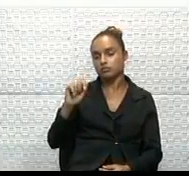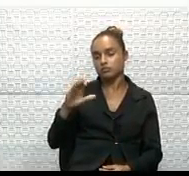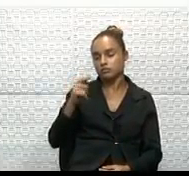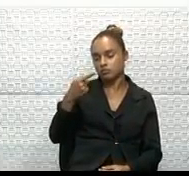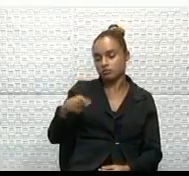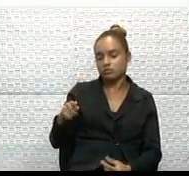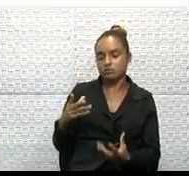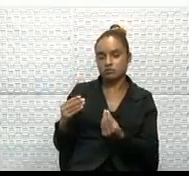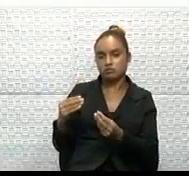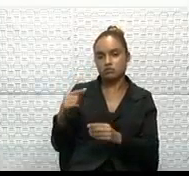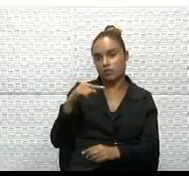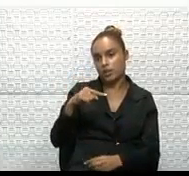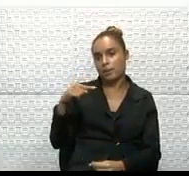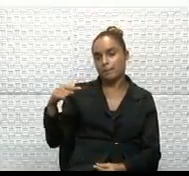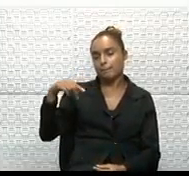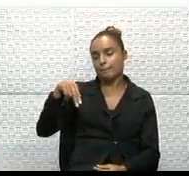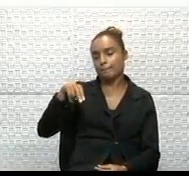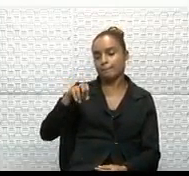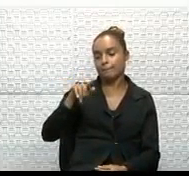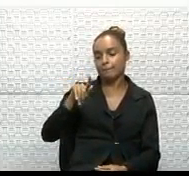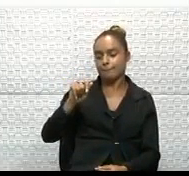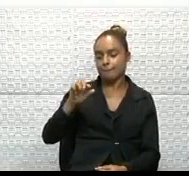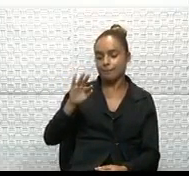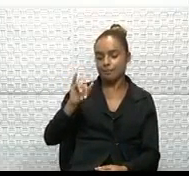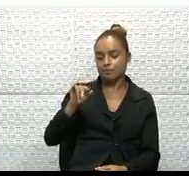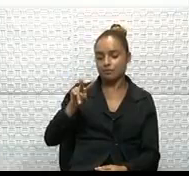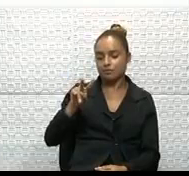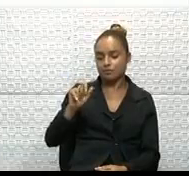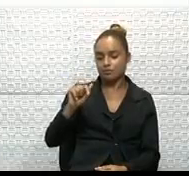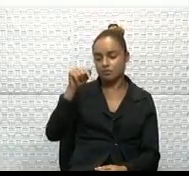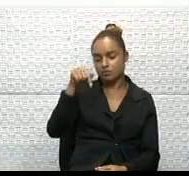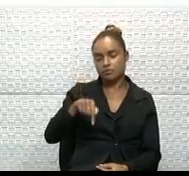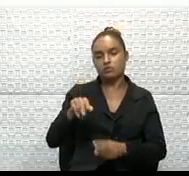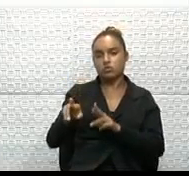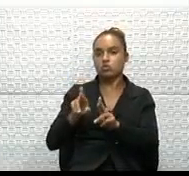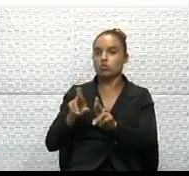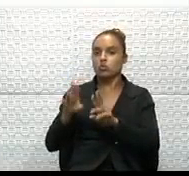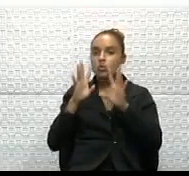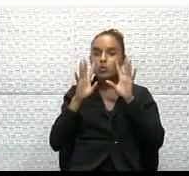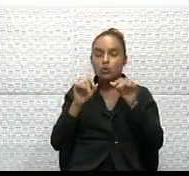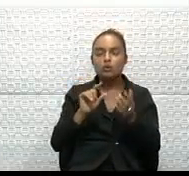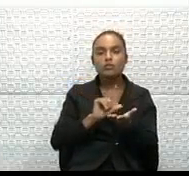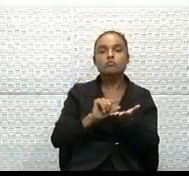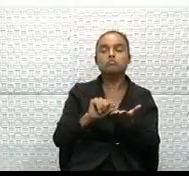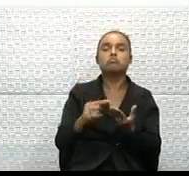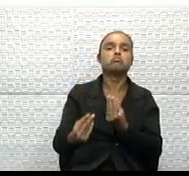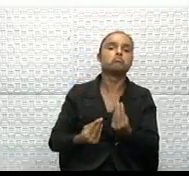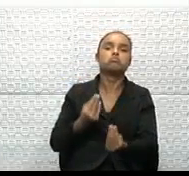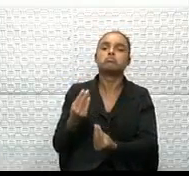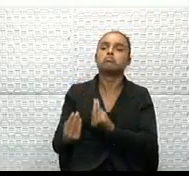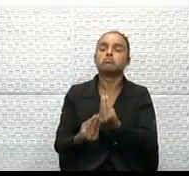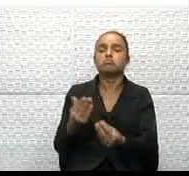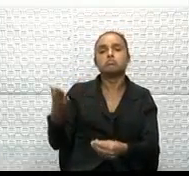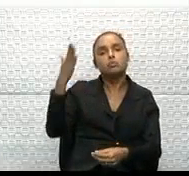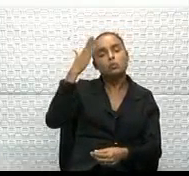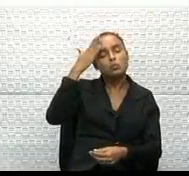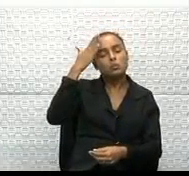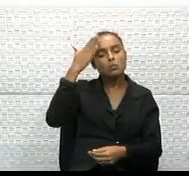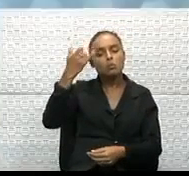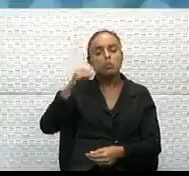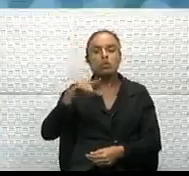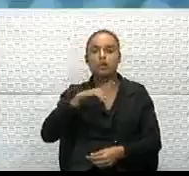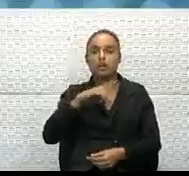negativa. Então é importante que você se atente para essa relação gráfica. Como determinar se